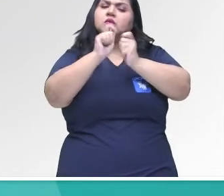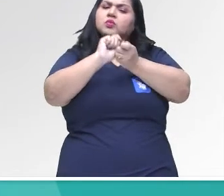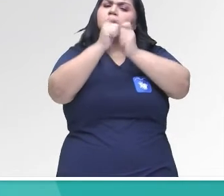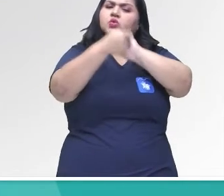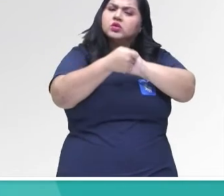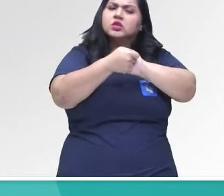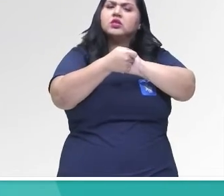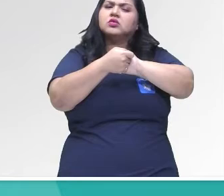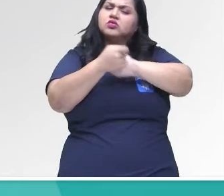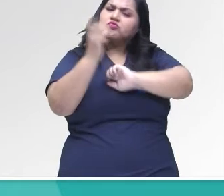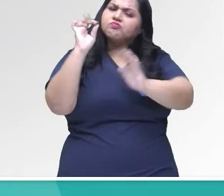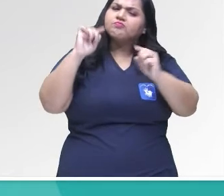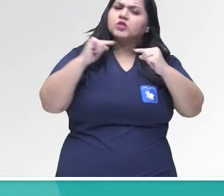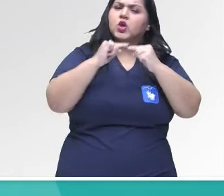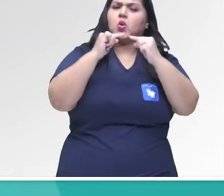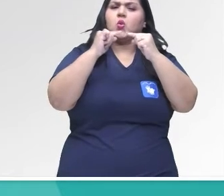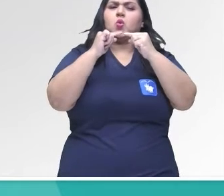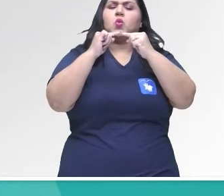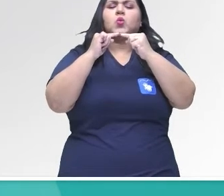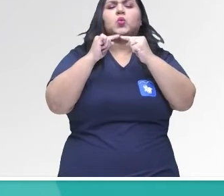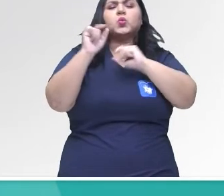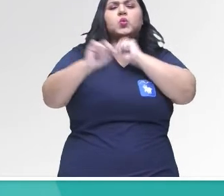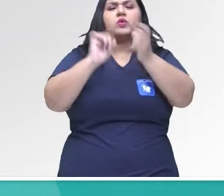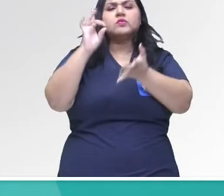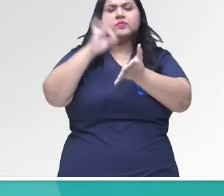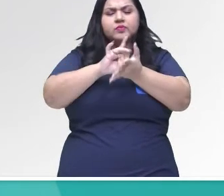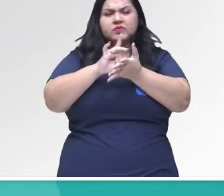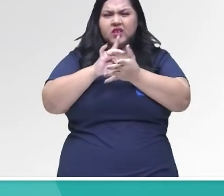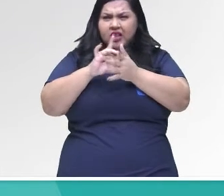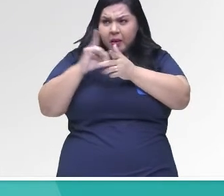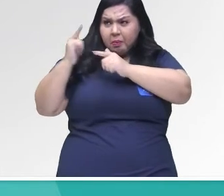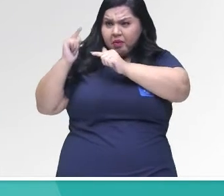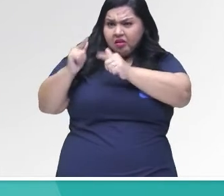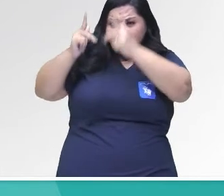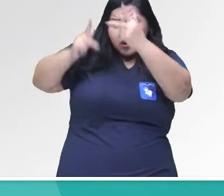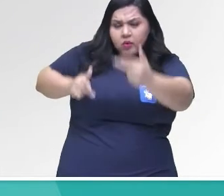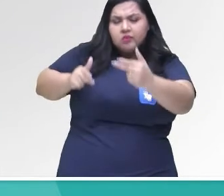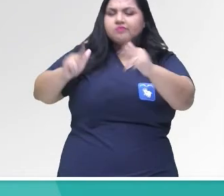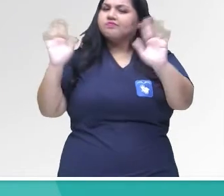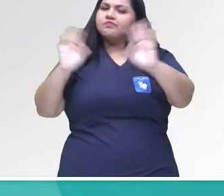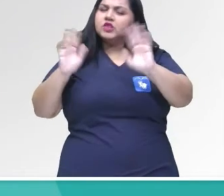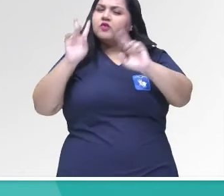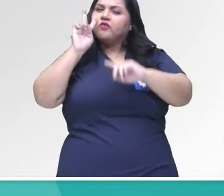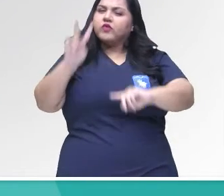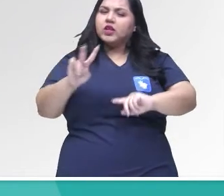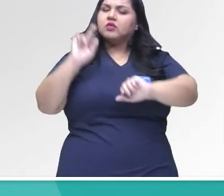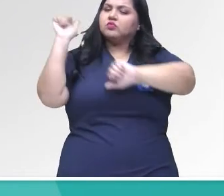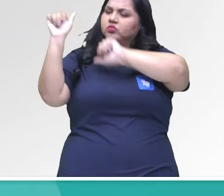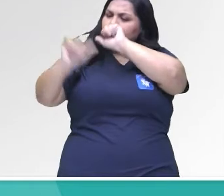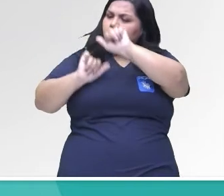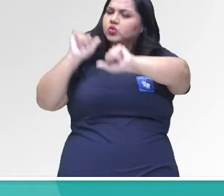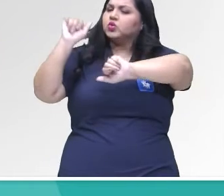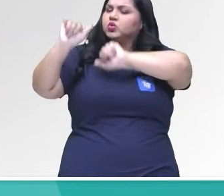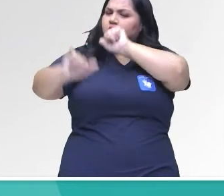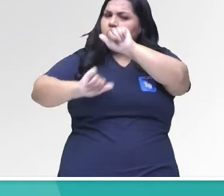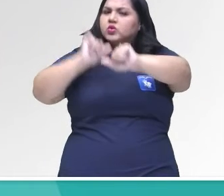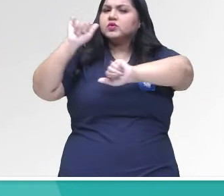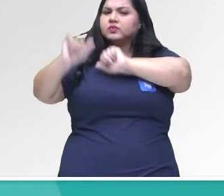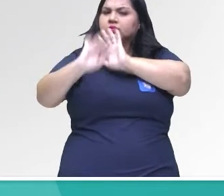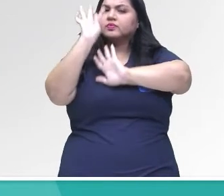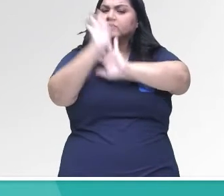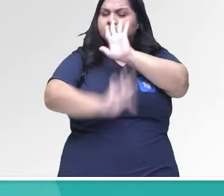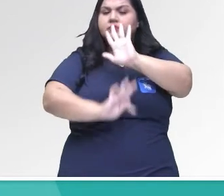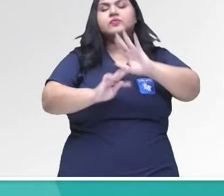Será que ele permanece assim desde quando iniciou? Claro que não. Nós acabamos de ver nos textos que foi apresentado para